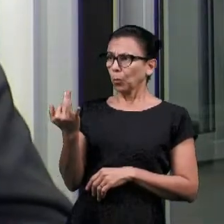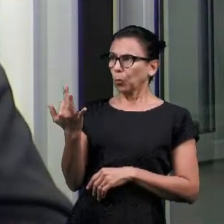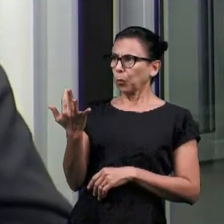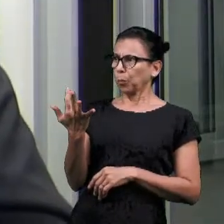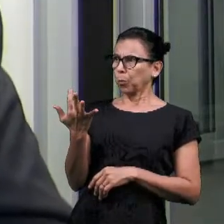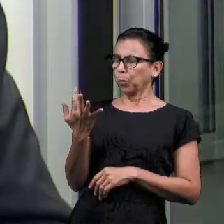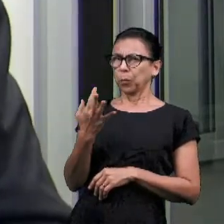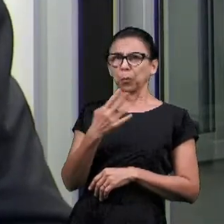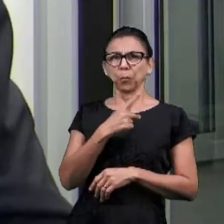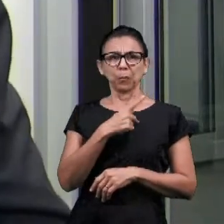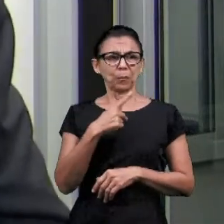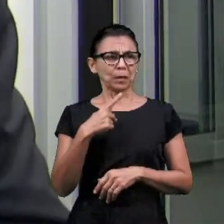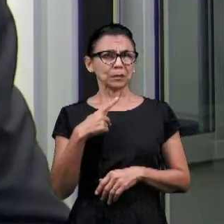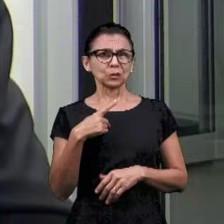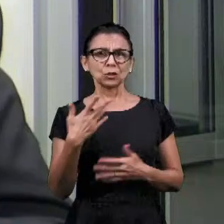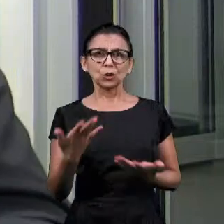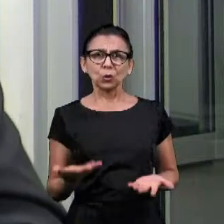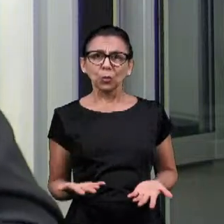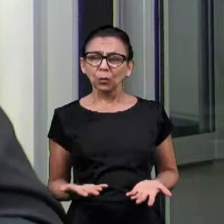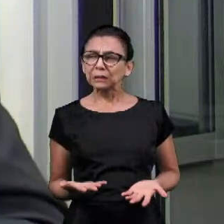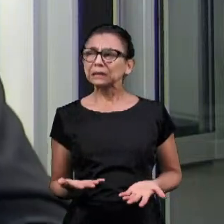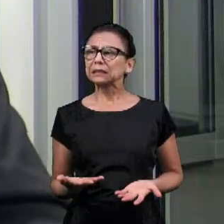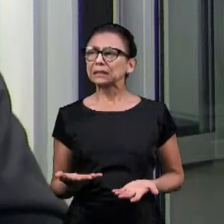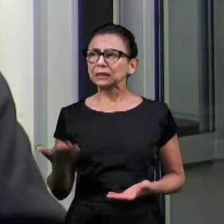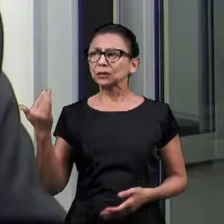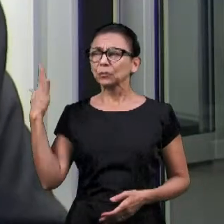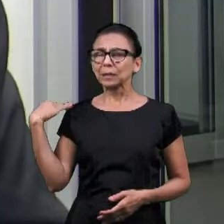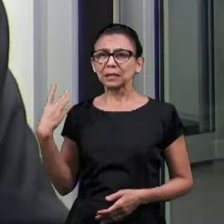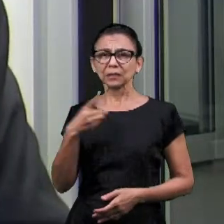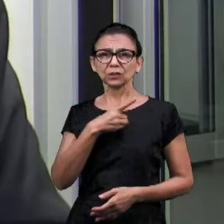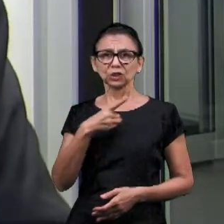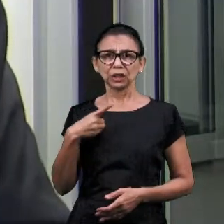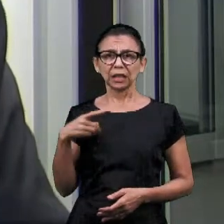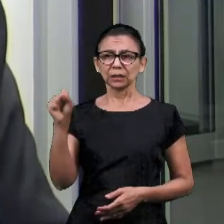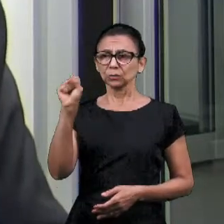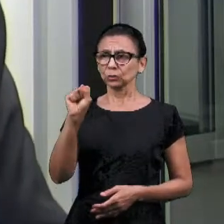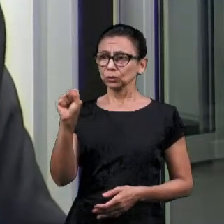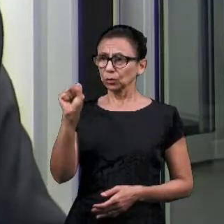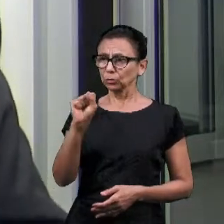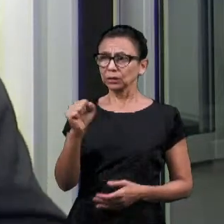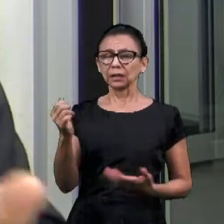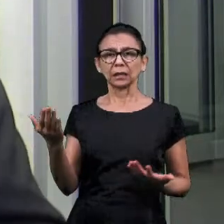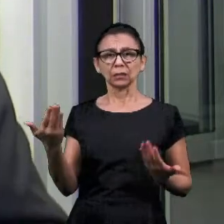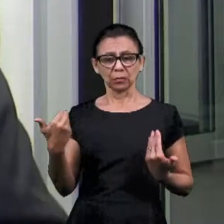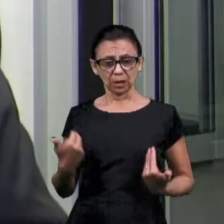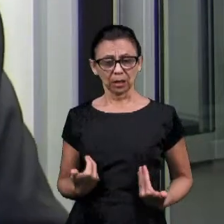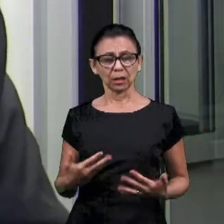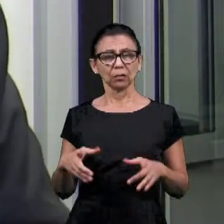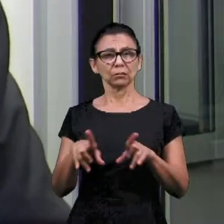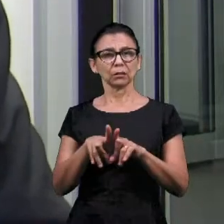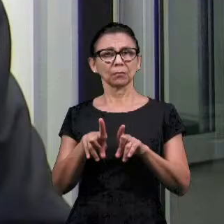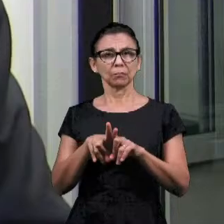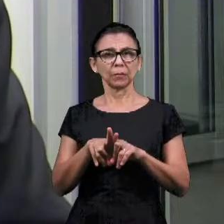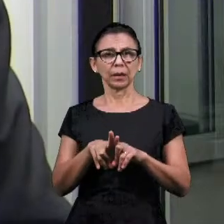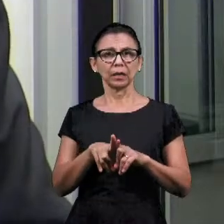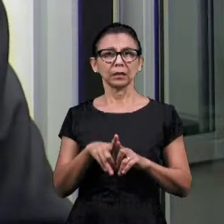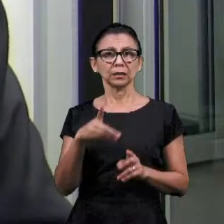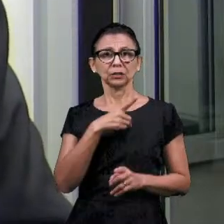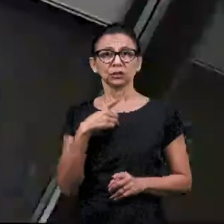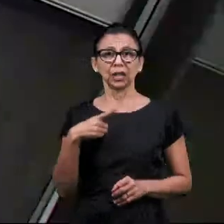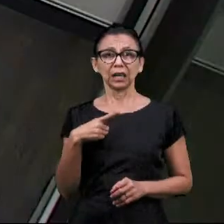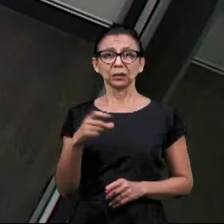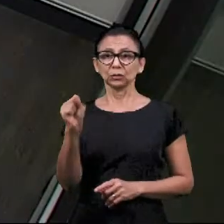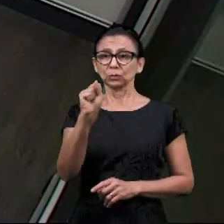foram diáconos ainda solteiros. Eu sou um caso, eu fui diácono com 18 anos de idade, solteiro ainda, me casei aos 24. Muito novo, né, pastor? Muito